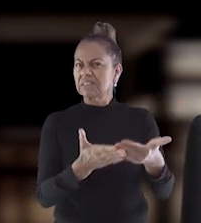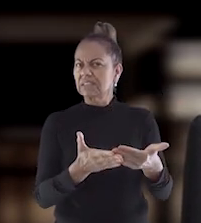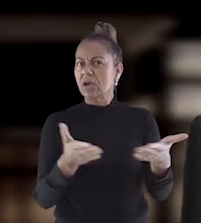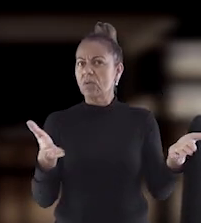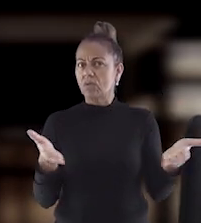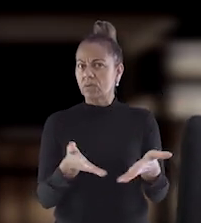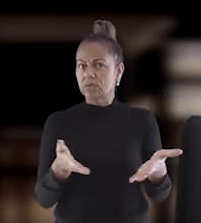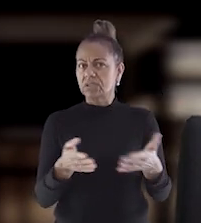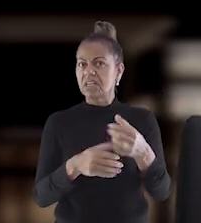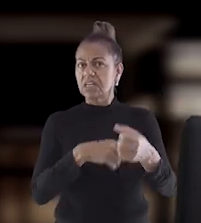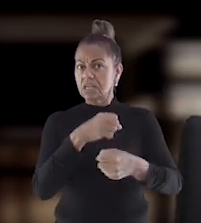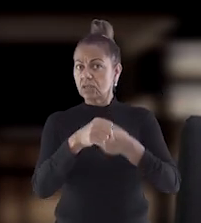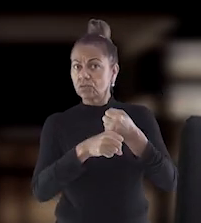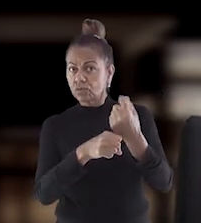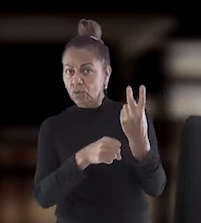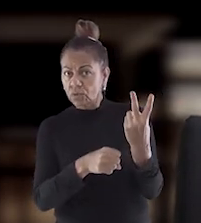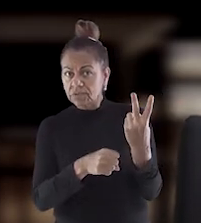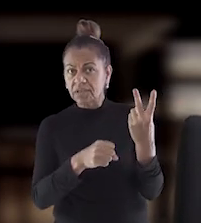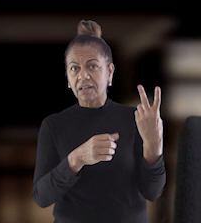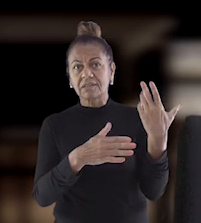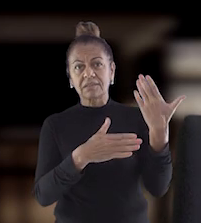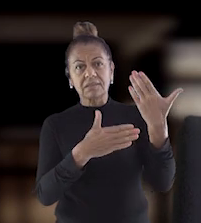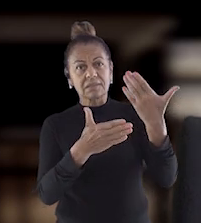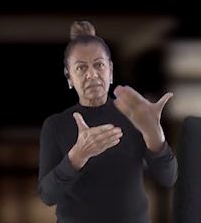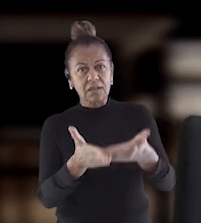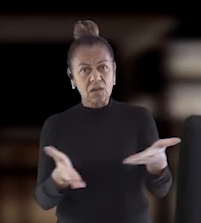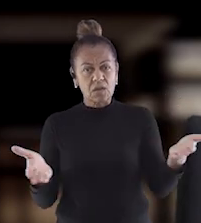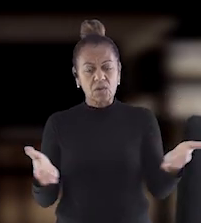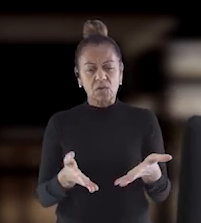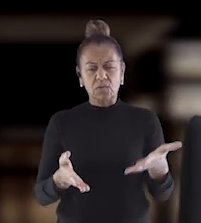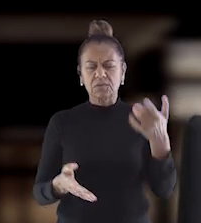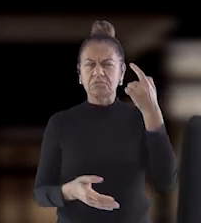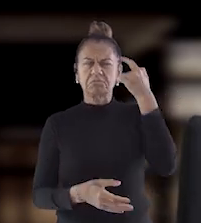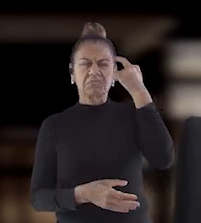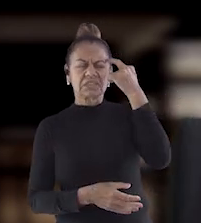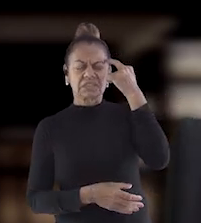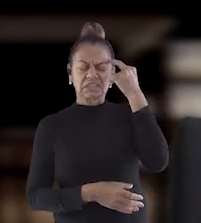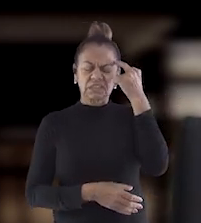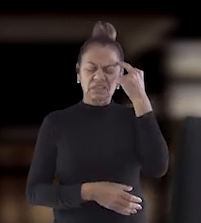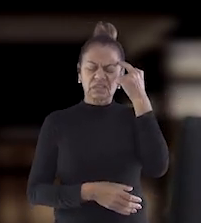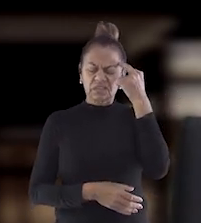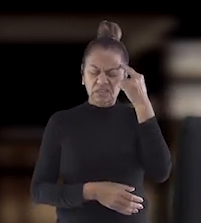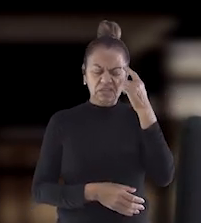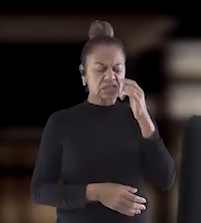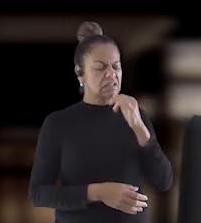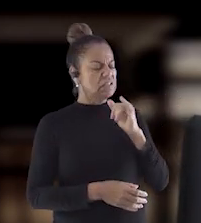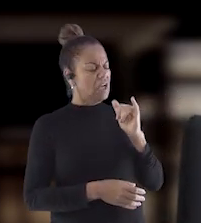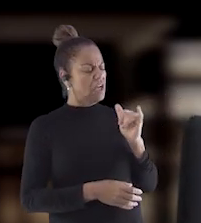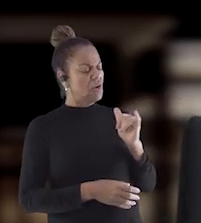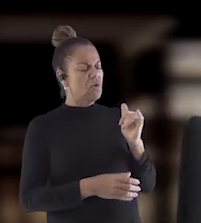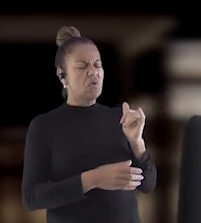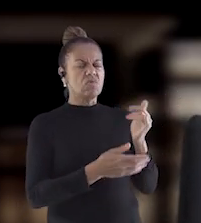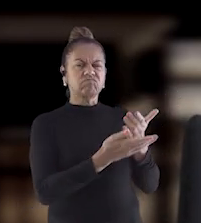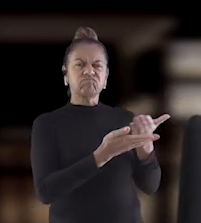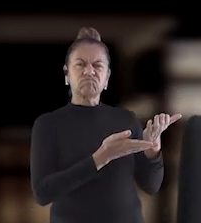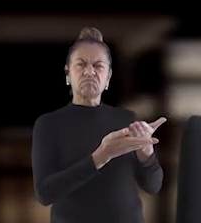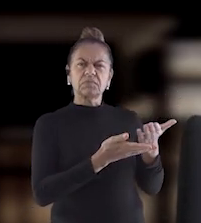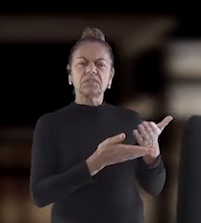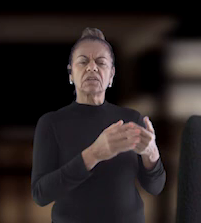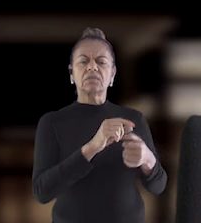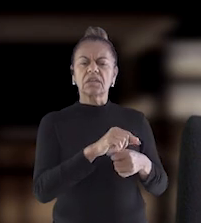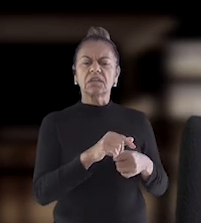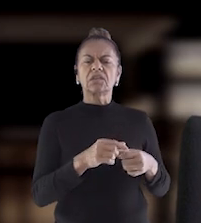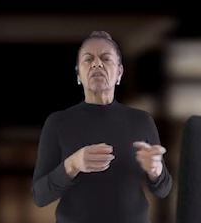eu vou pôr a escola ali dentro de casa. Falei, agora eu acho que eu vou começar a estudar e vou, tipo assim, vou pegar firme